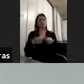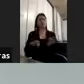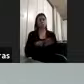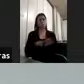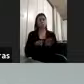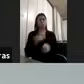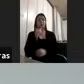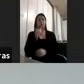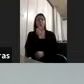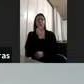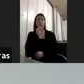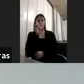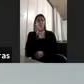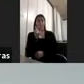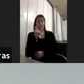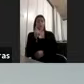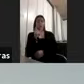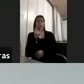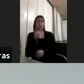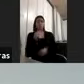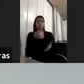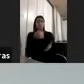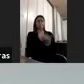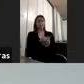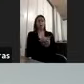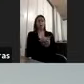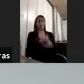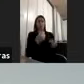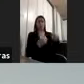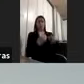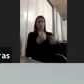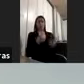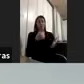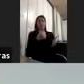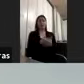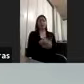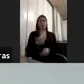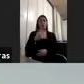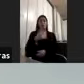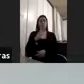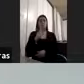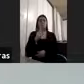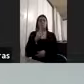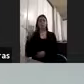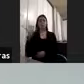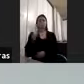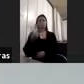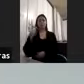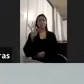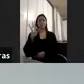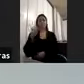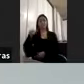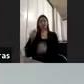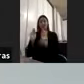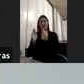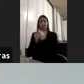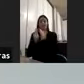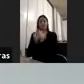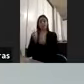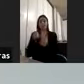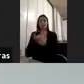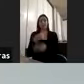comprar um carro, ele paga 12% de ICMS. Na prática, a Renault paga 3% do Estado. Isso é um